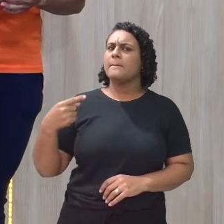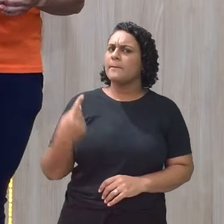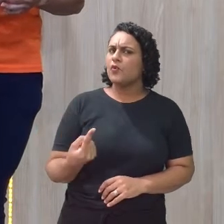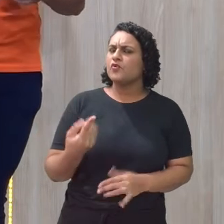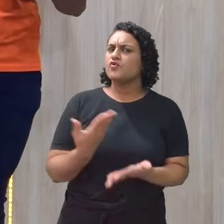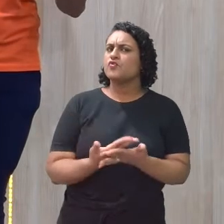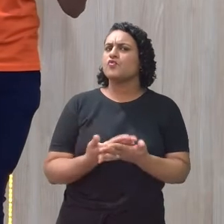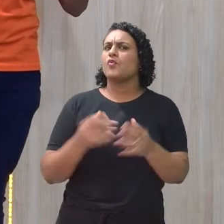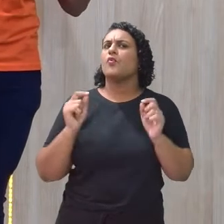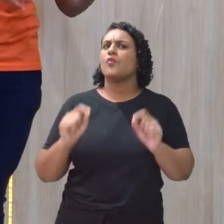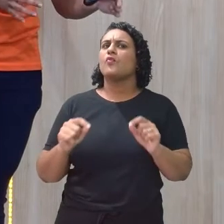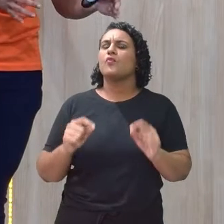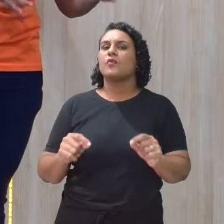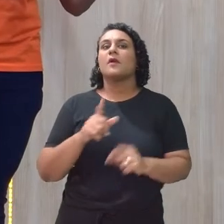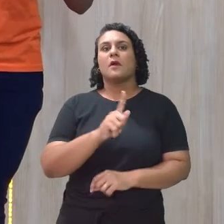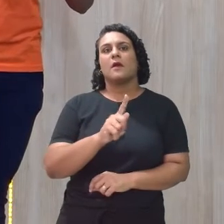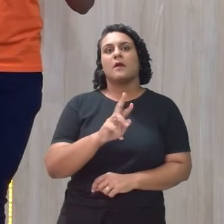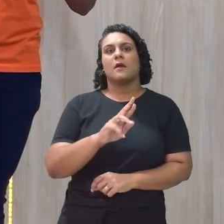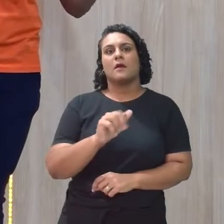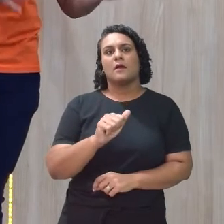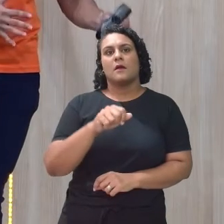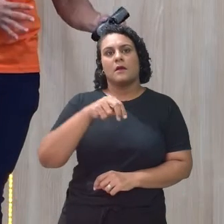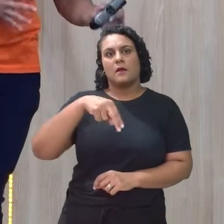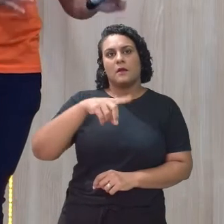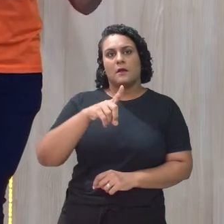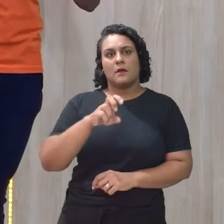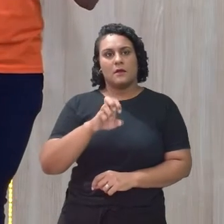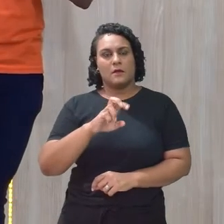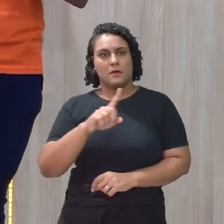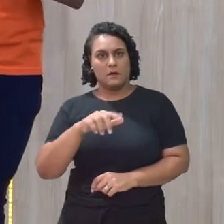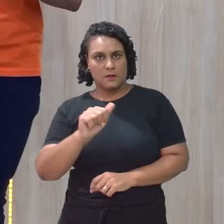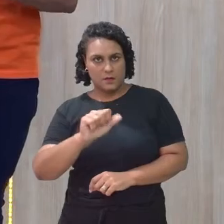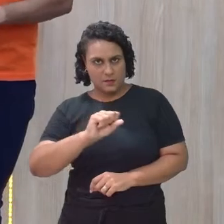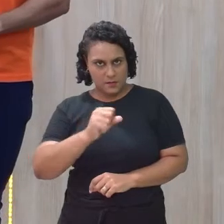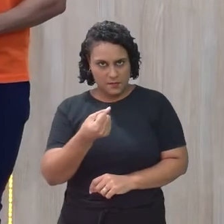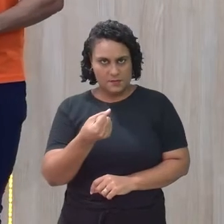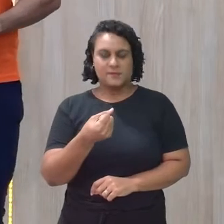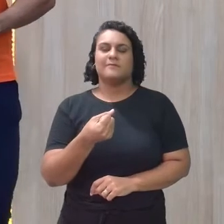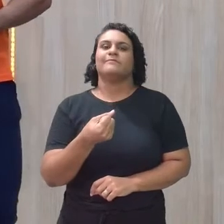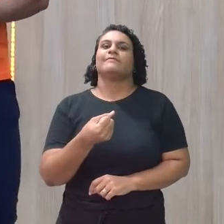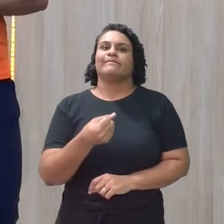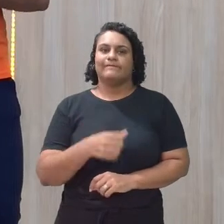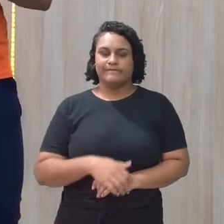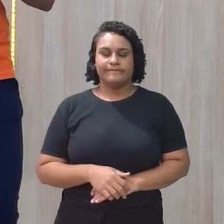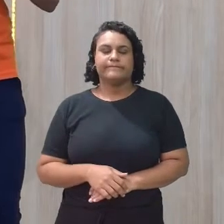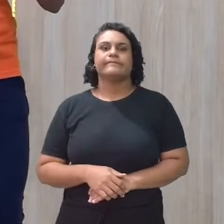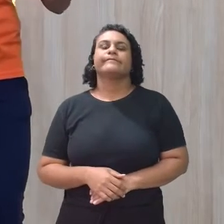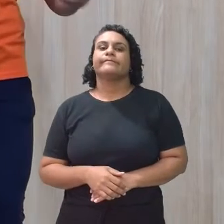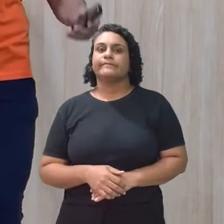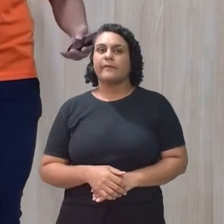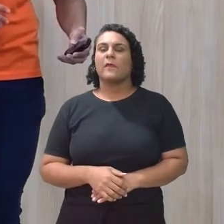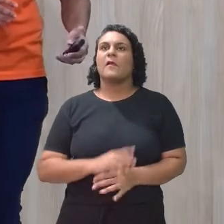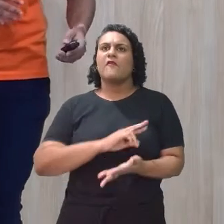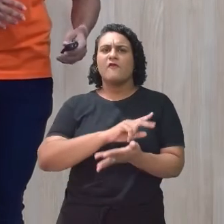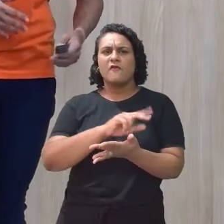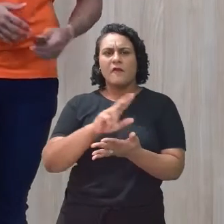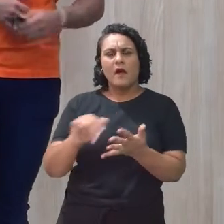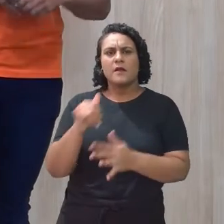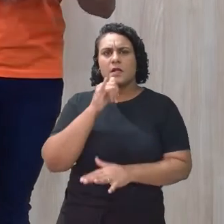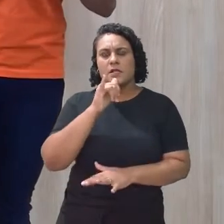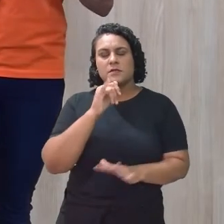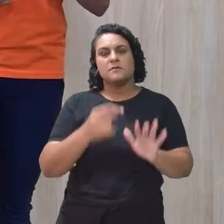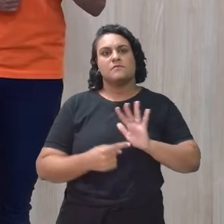viu aí a questão das grandezas diretamente e inversamente proporcionais. fizemos vários exemplos,